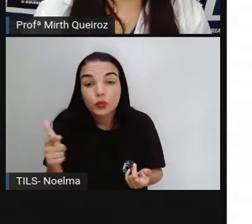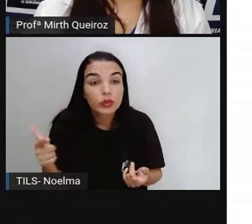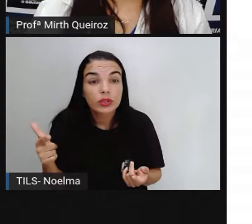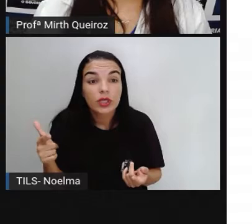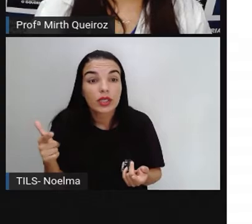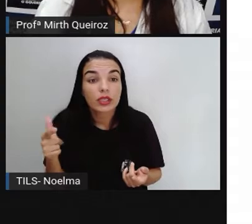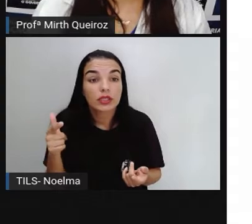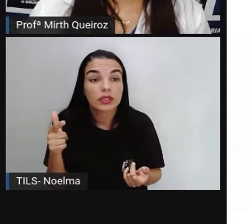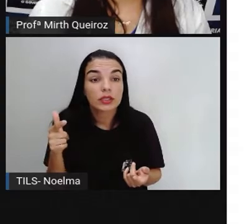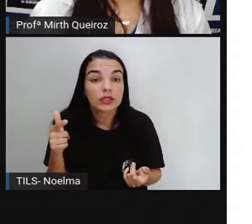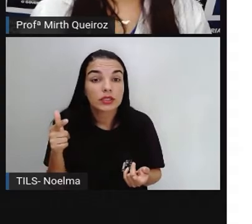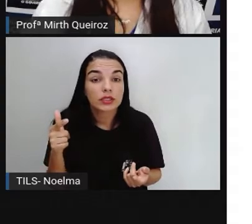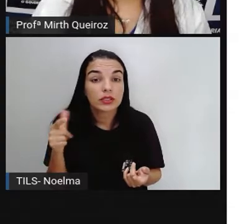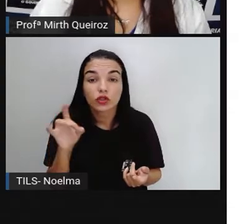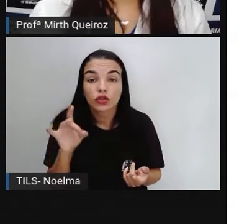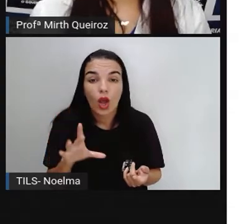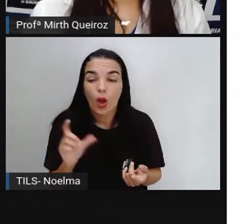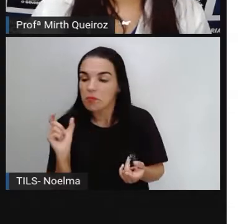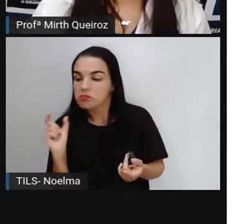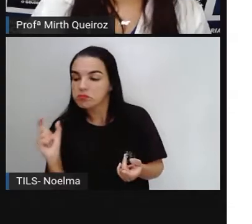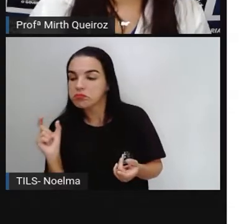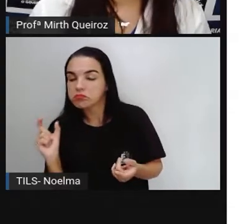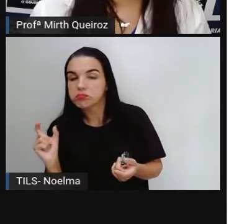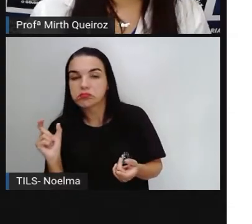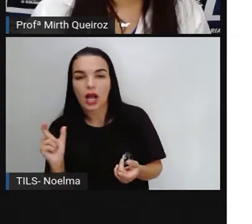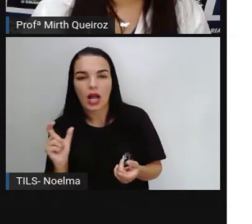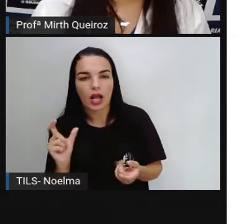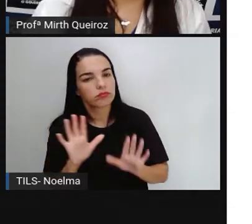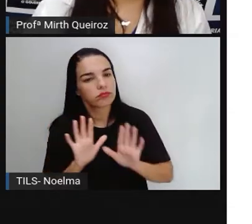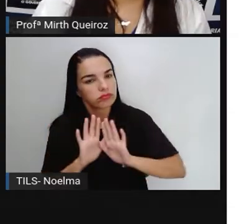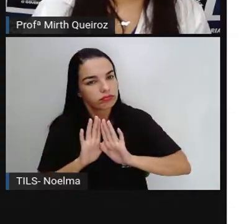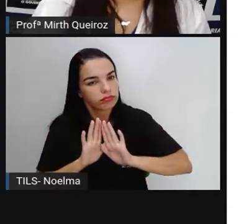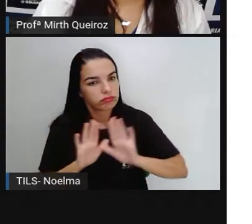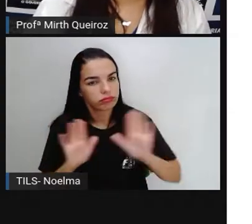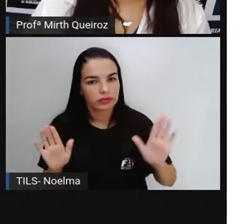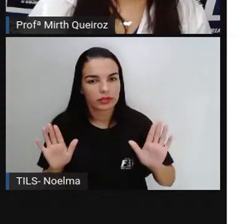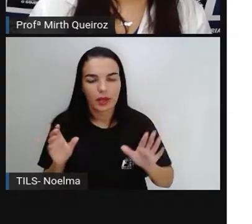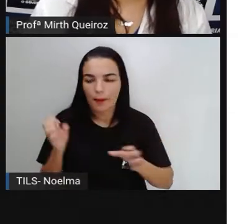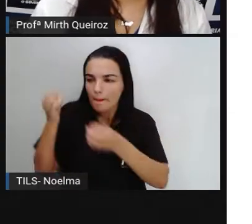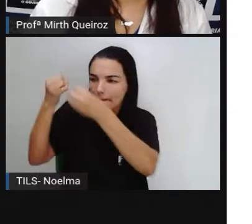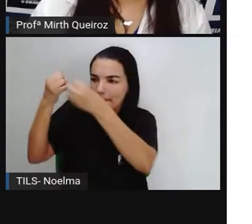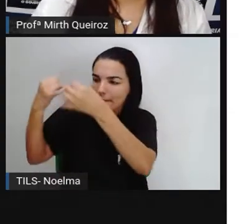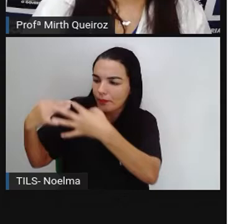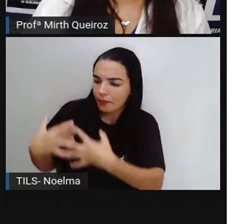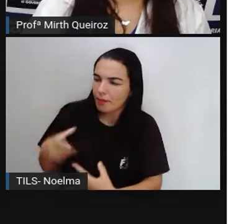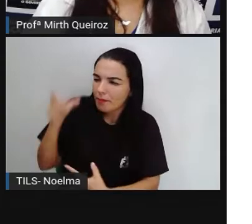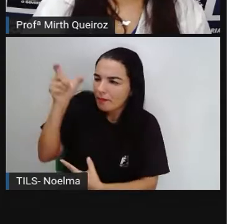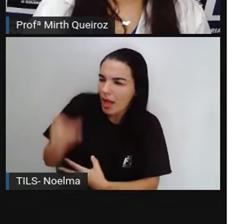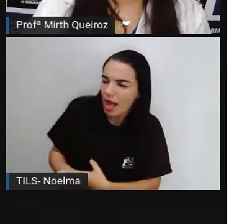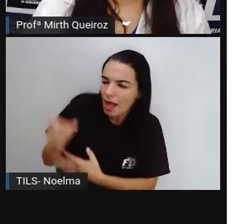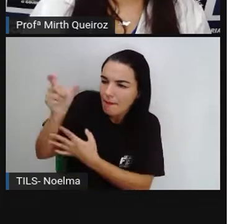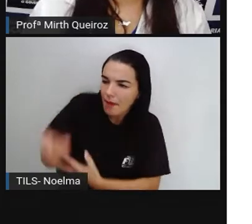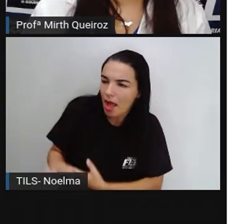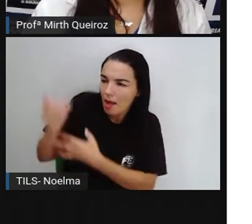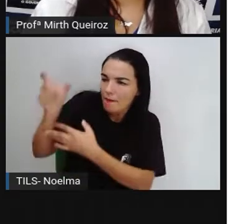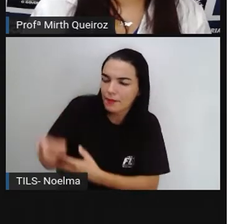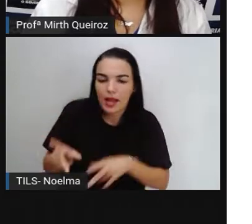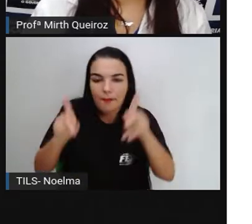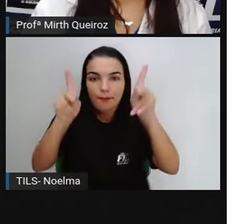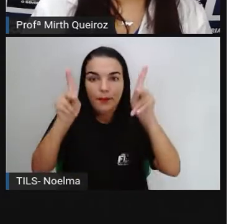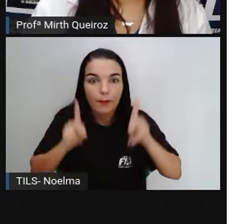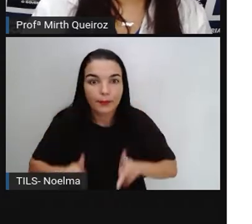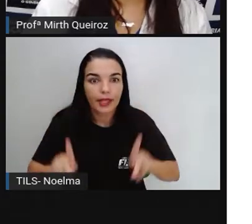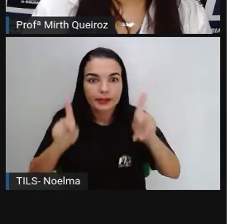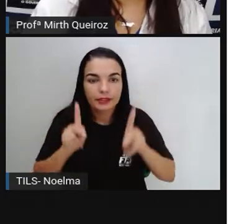mais essa termologia, né? Pelo menos não deveria existir para descrever todas as populações indígenas como se